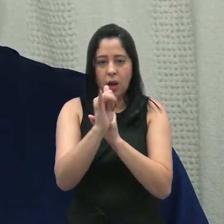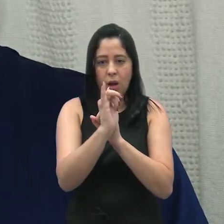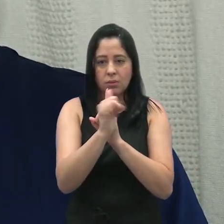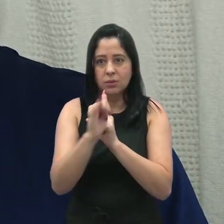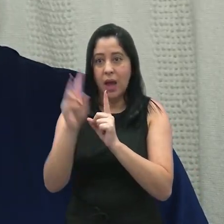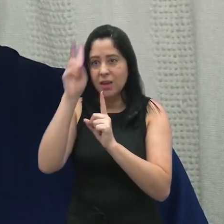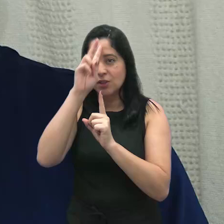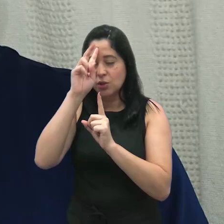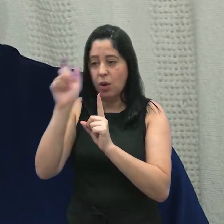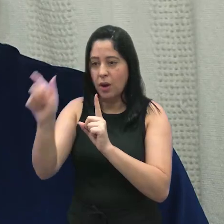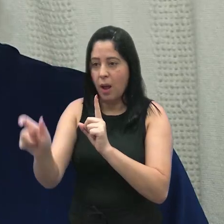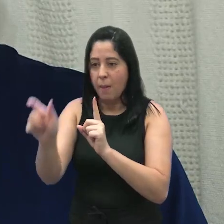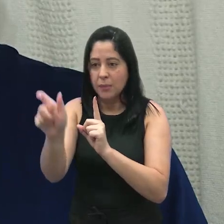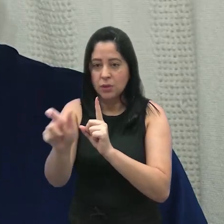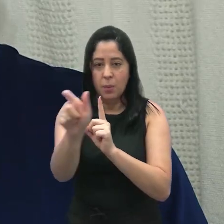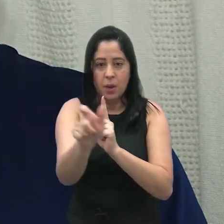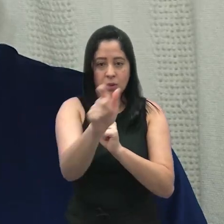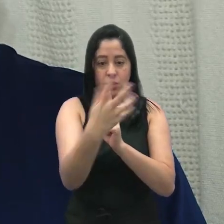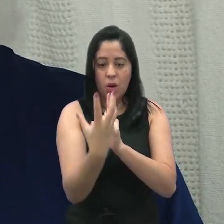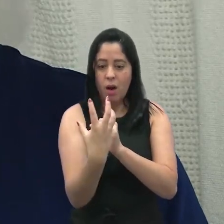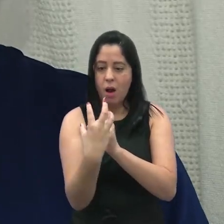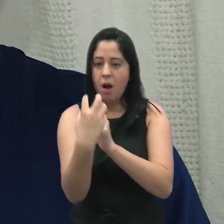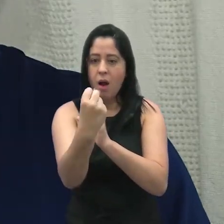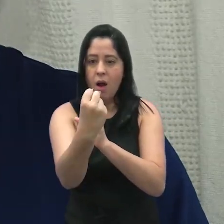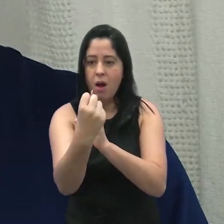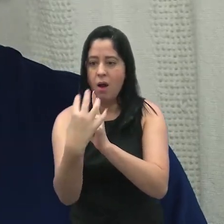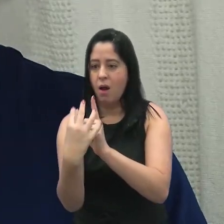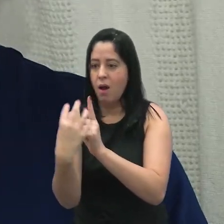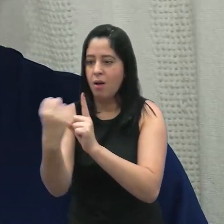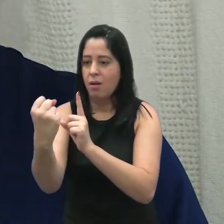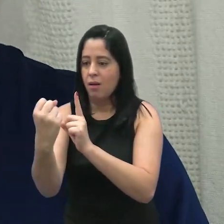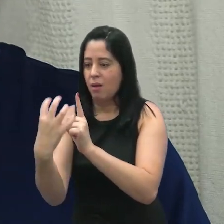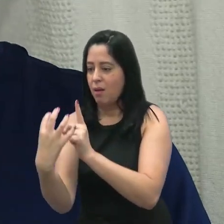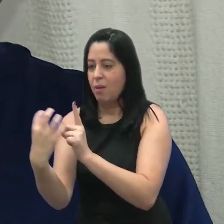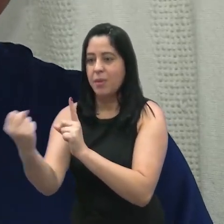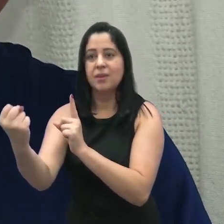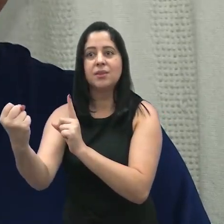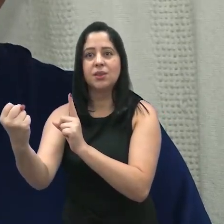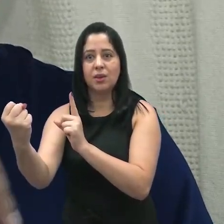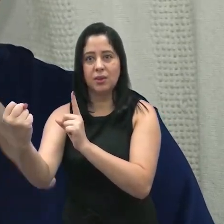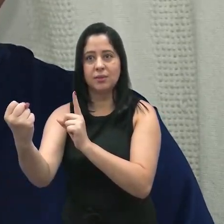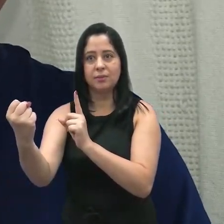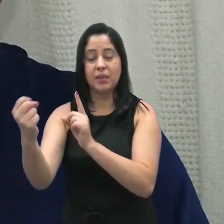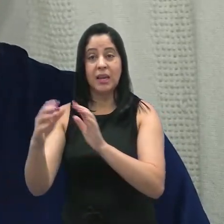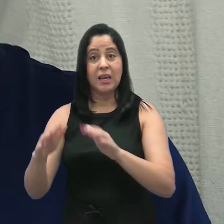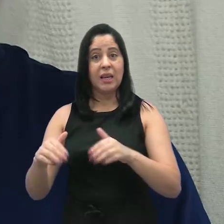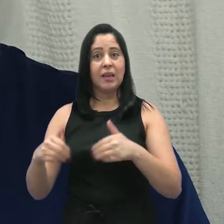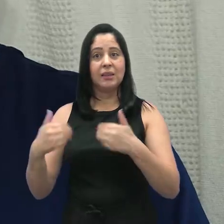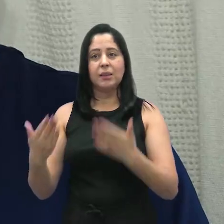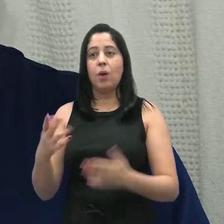remédio para o vizinho do lado, que como ele, achava que não tinha remédio. Quando termina a primeira